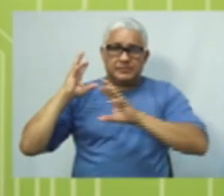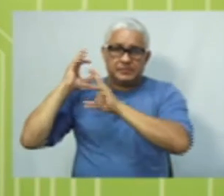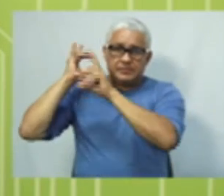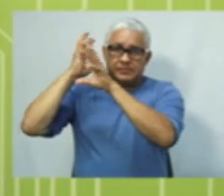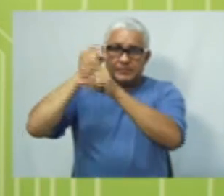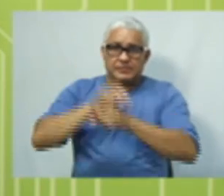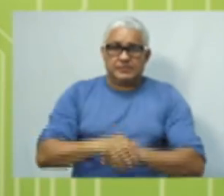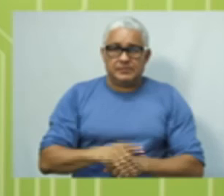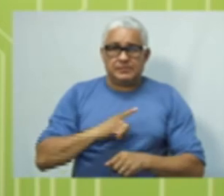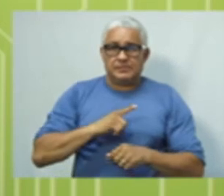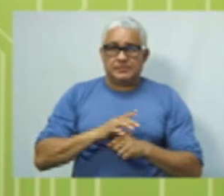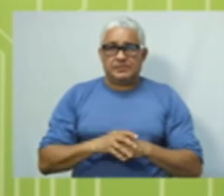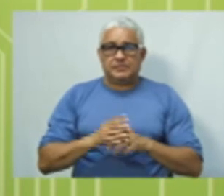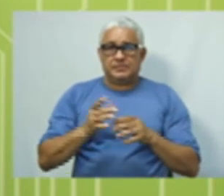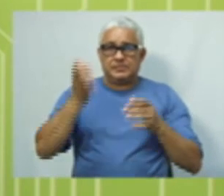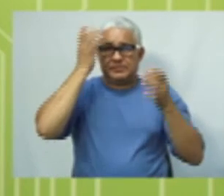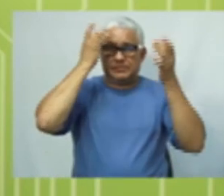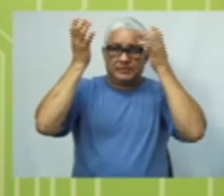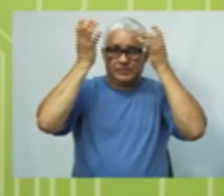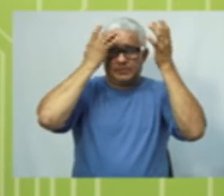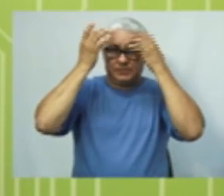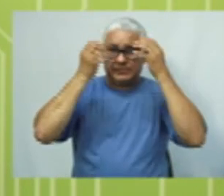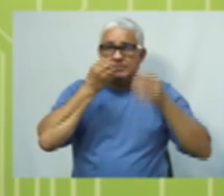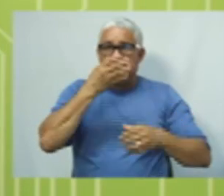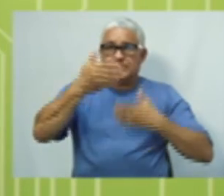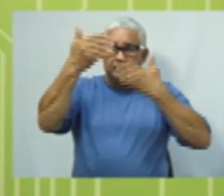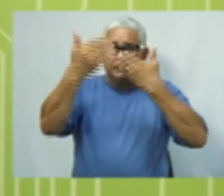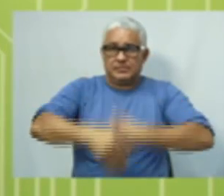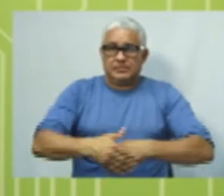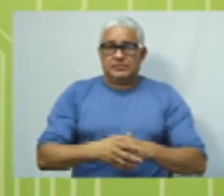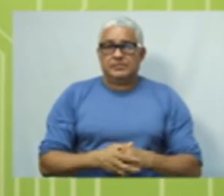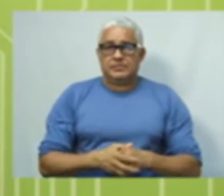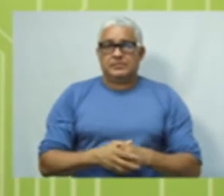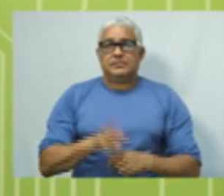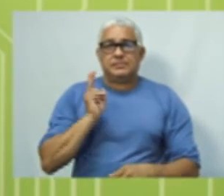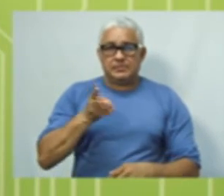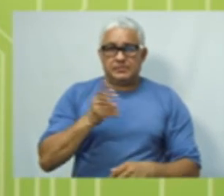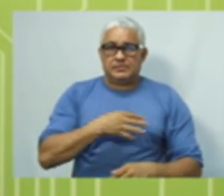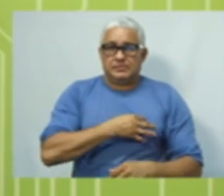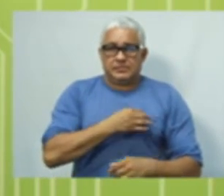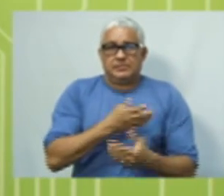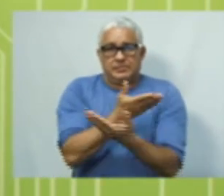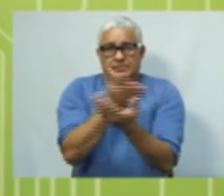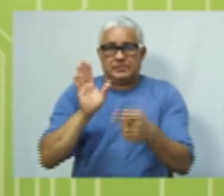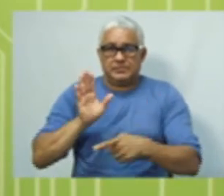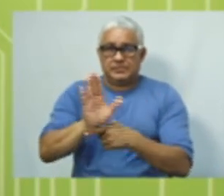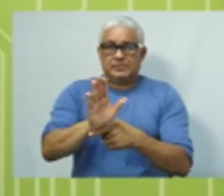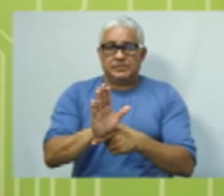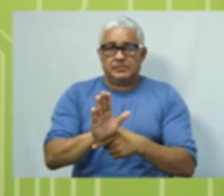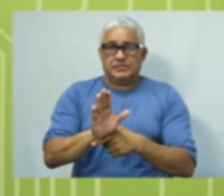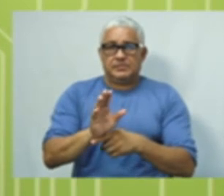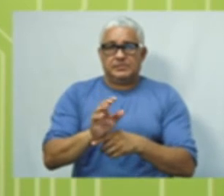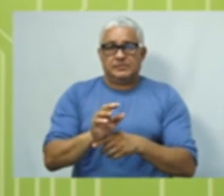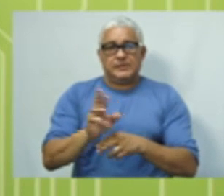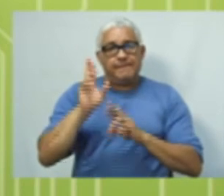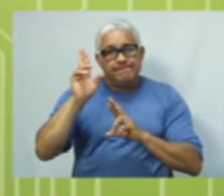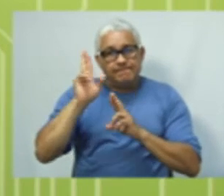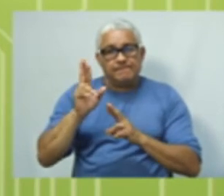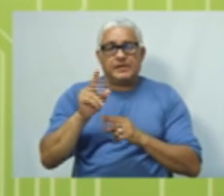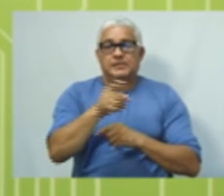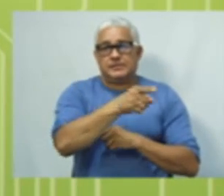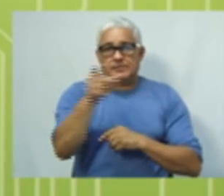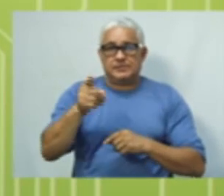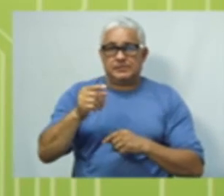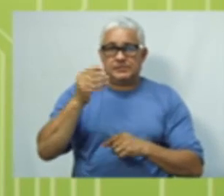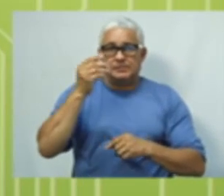que vocês tenham ali assimilado, que façam uma boa avaliação. Estarei sempre à disposição. Eu espero, assim, muito sucesso para